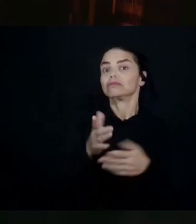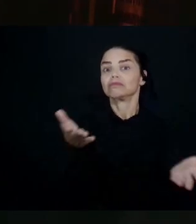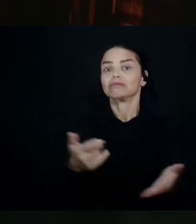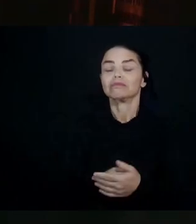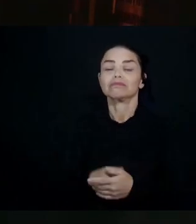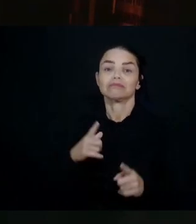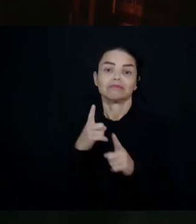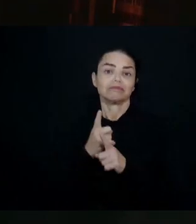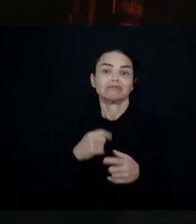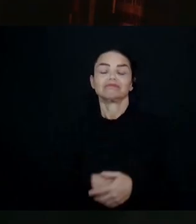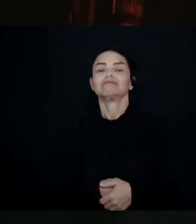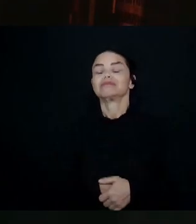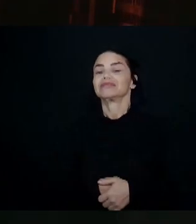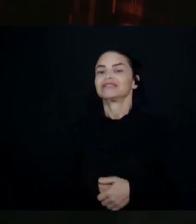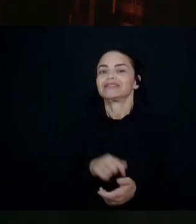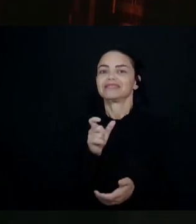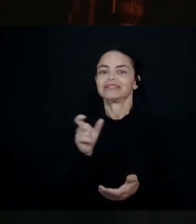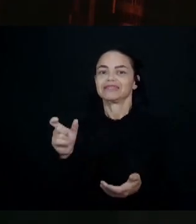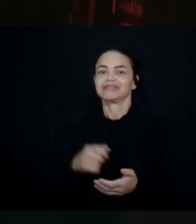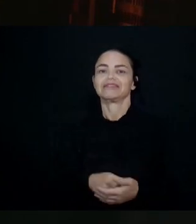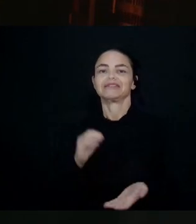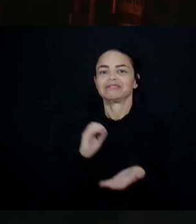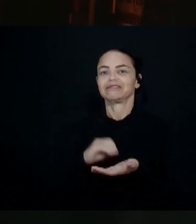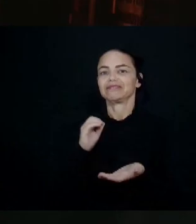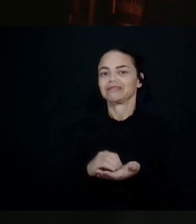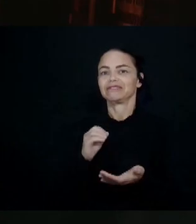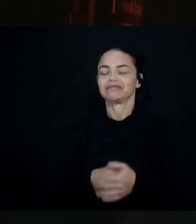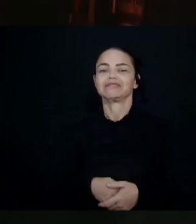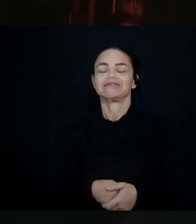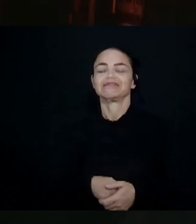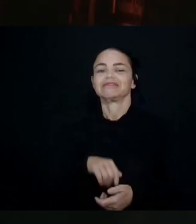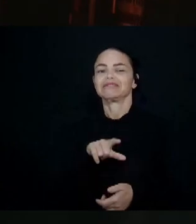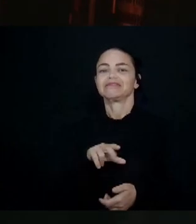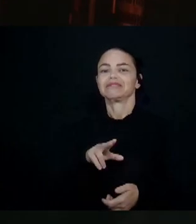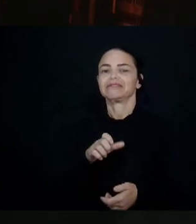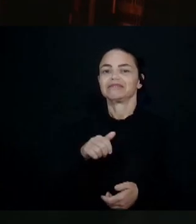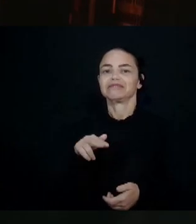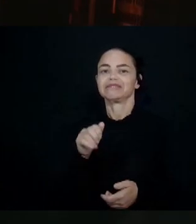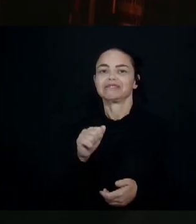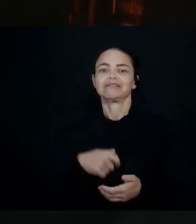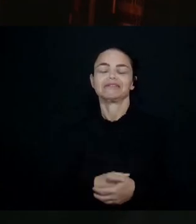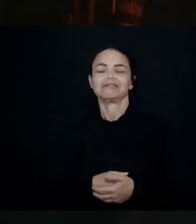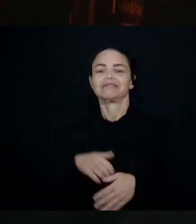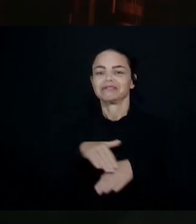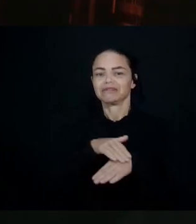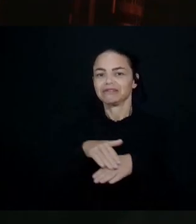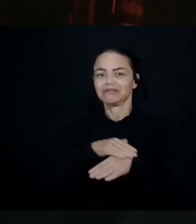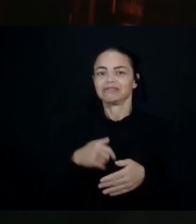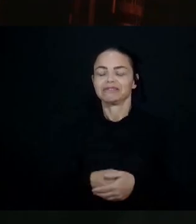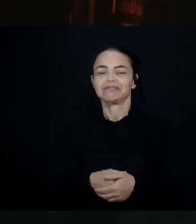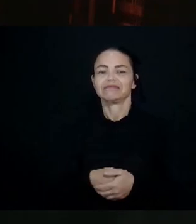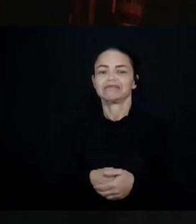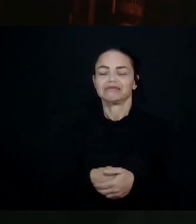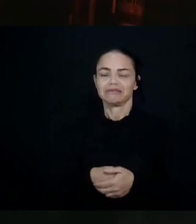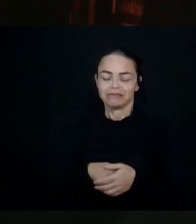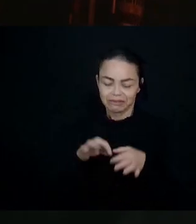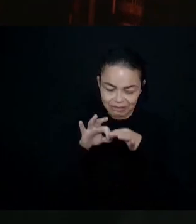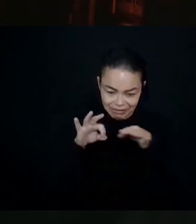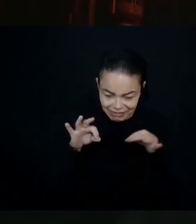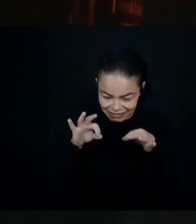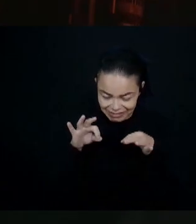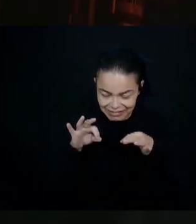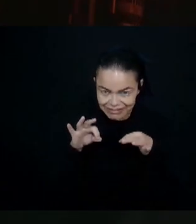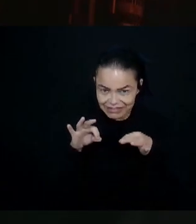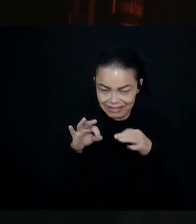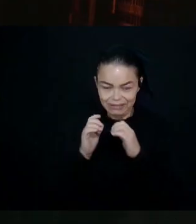sua figurinha que está faltando. E a Luciana Costa do Castelo conversa com a gente. Abrir o pacotinho gera uma descarga de